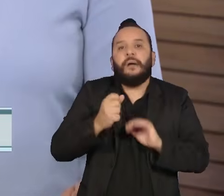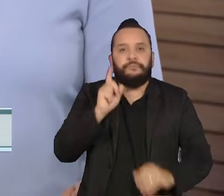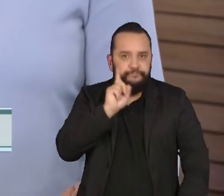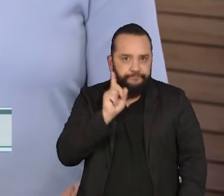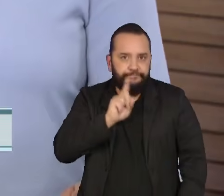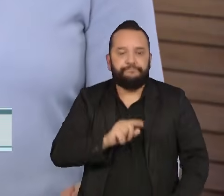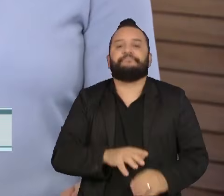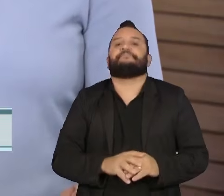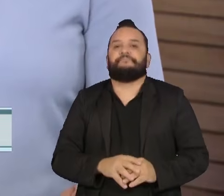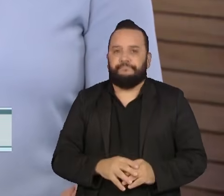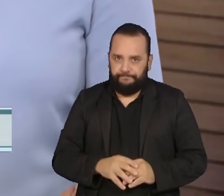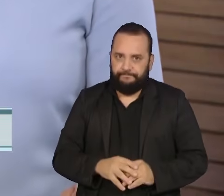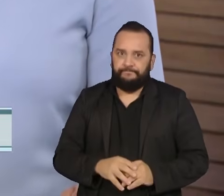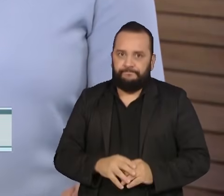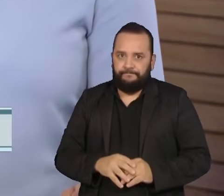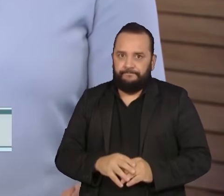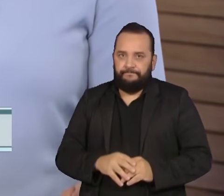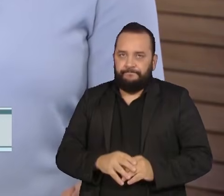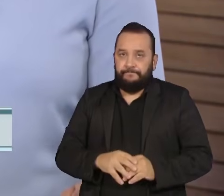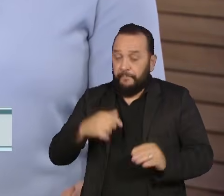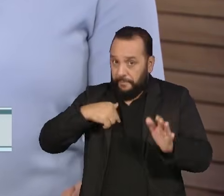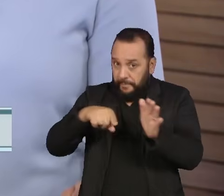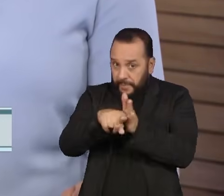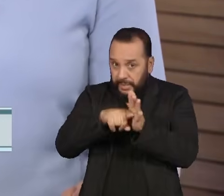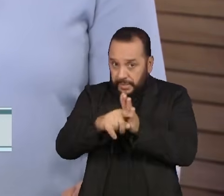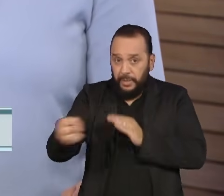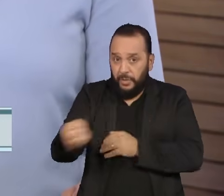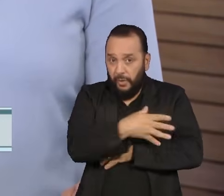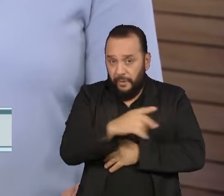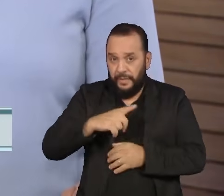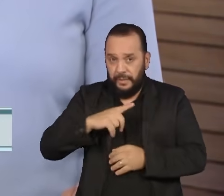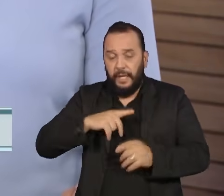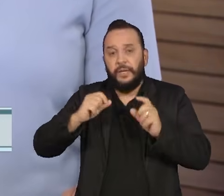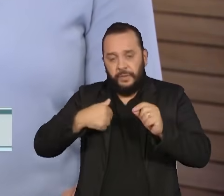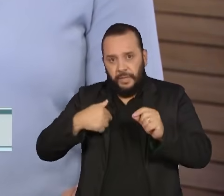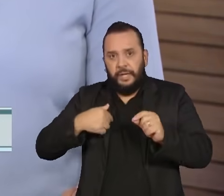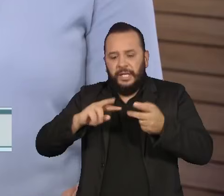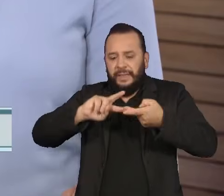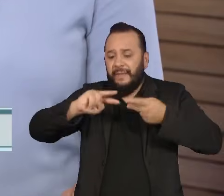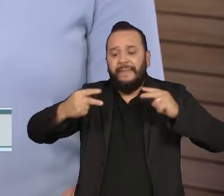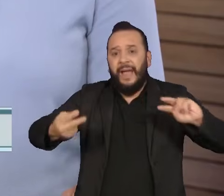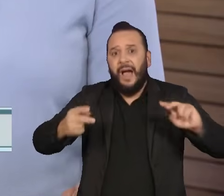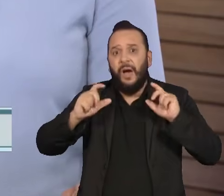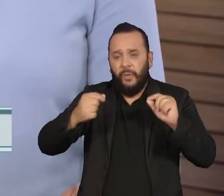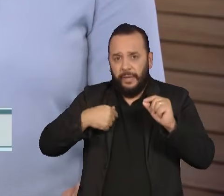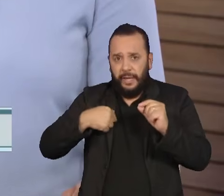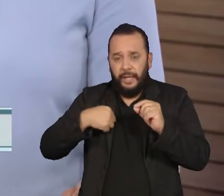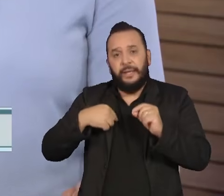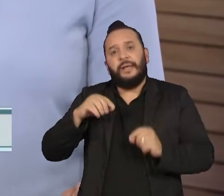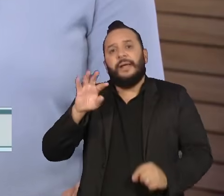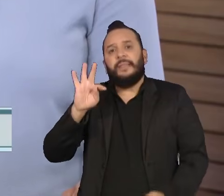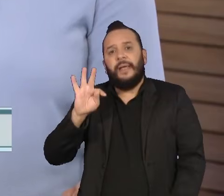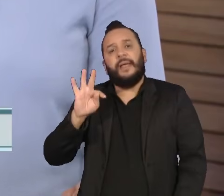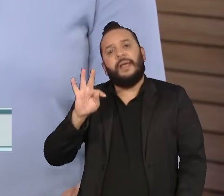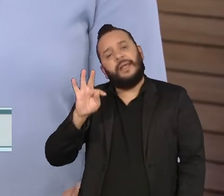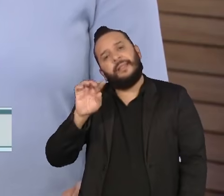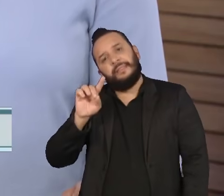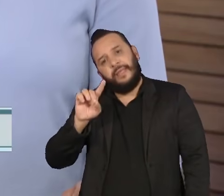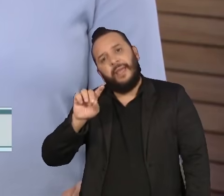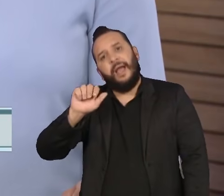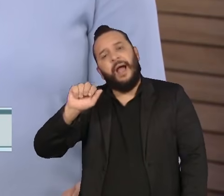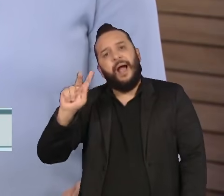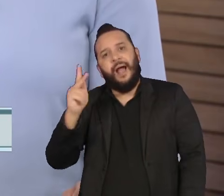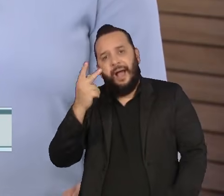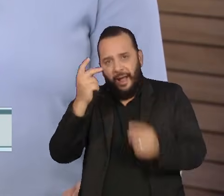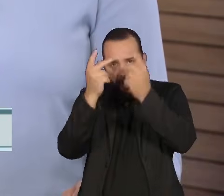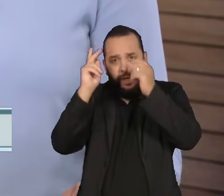Um estudo inédito revela uma ligação genética entre o transtorno de déficit de atenção e hiperatividade com